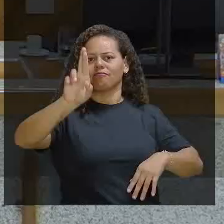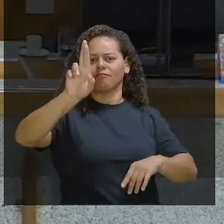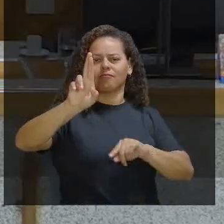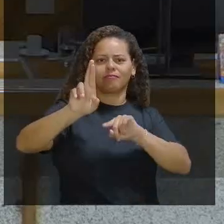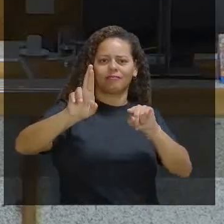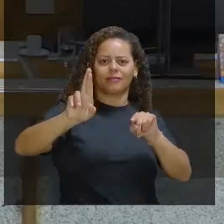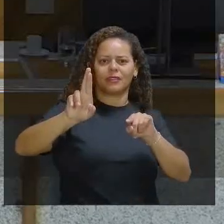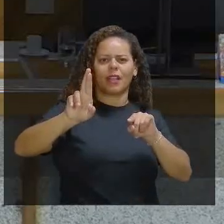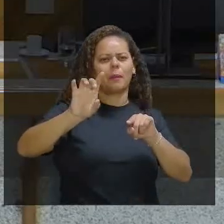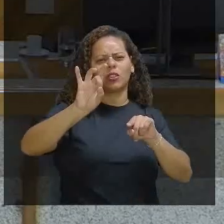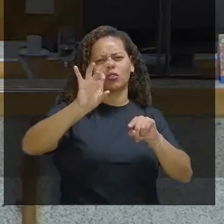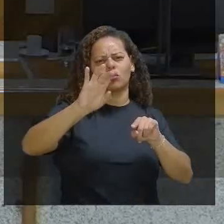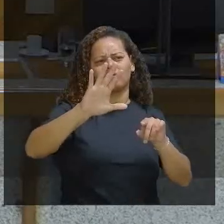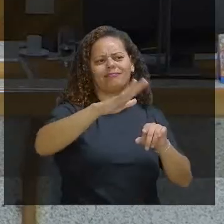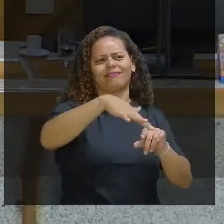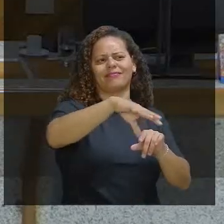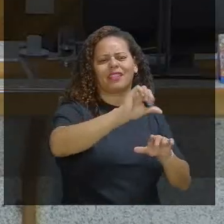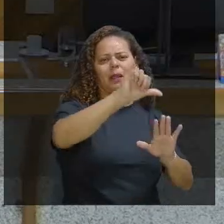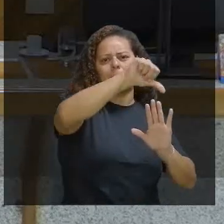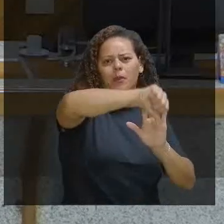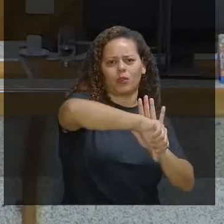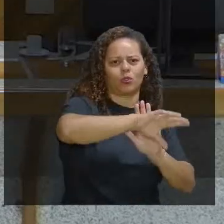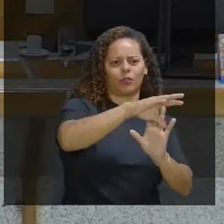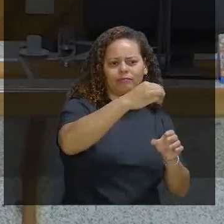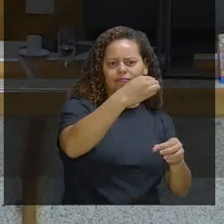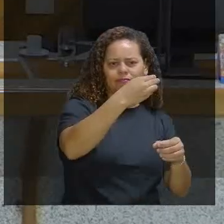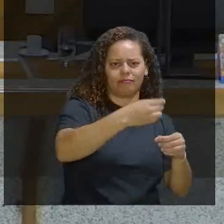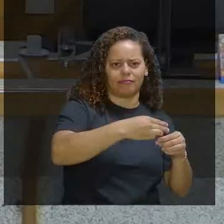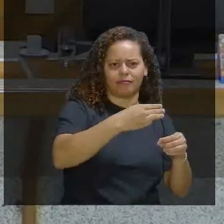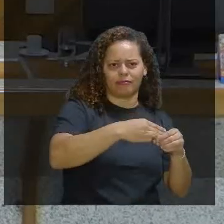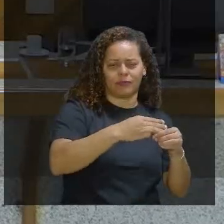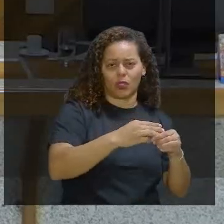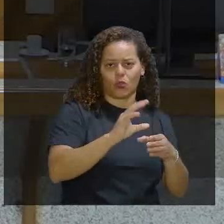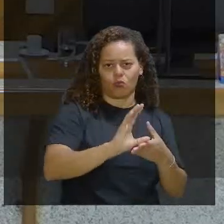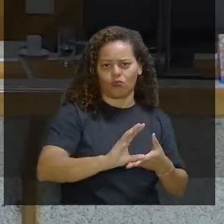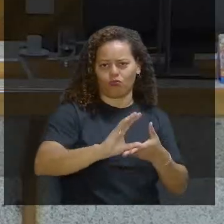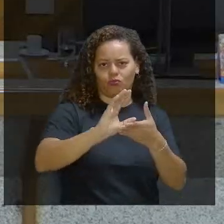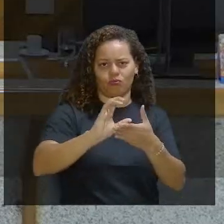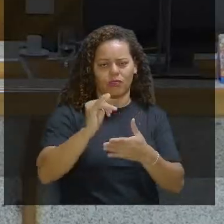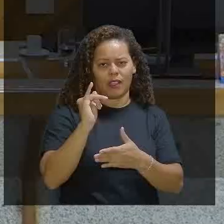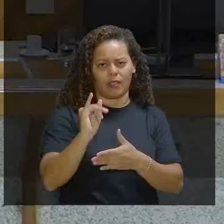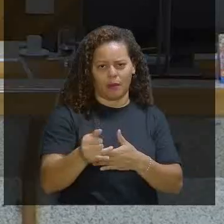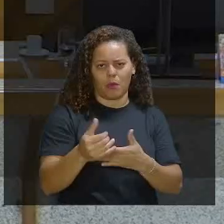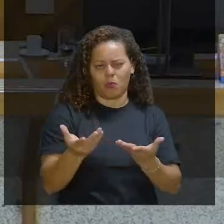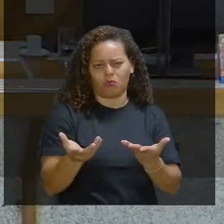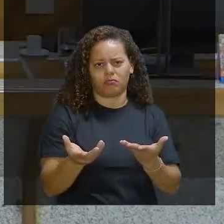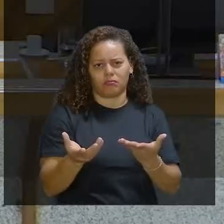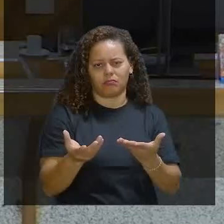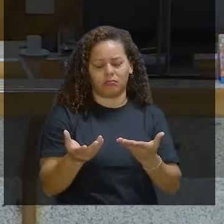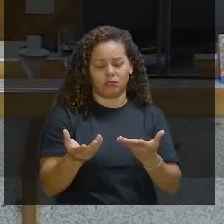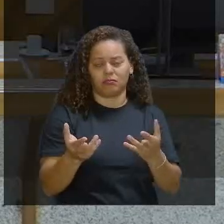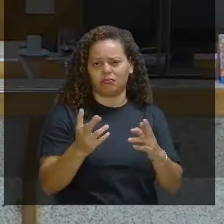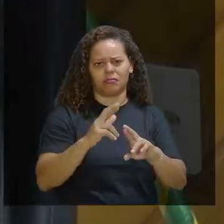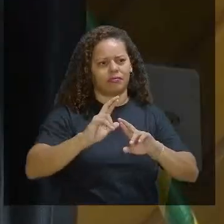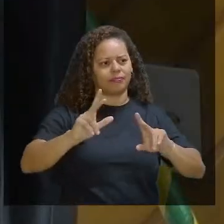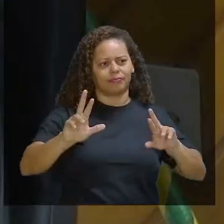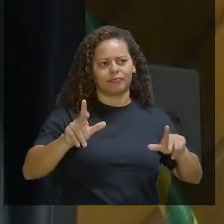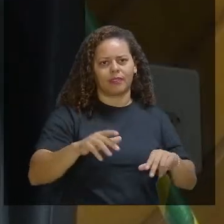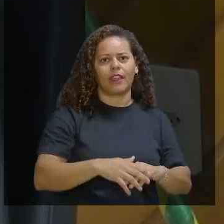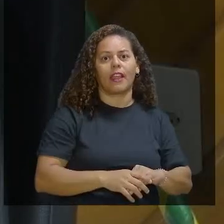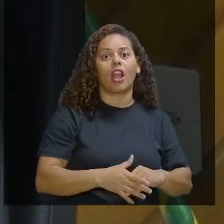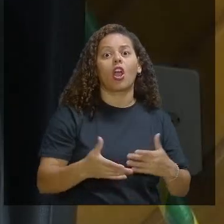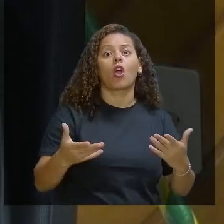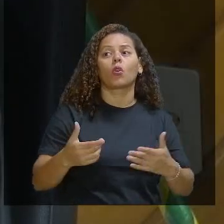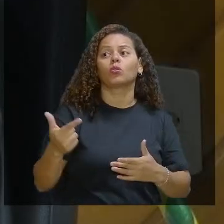os processos criminais originados no município de Macapá, Cutias e Itaubal. Em relação a esses municípios, a atuação do juiz eleitoral